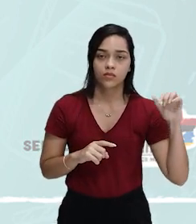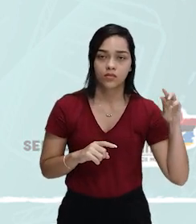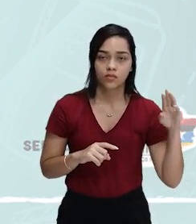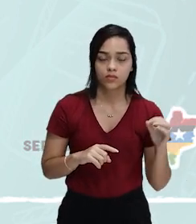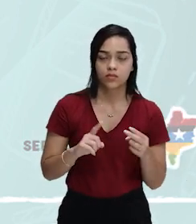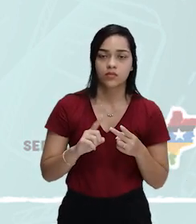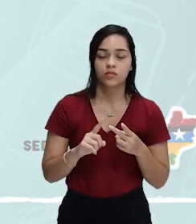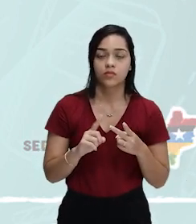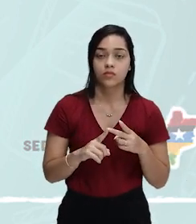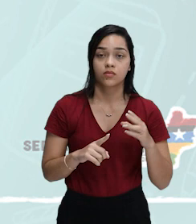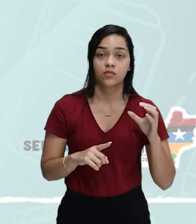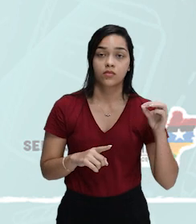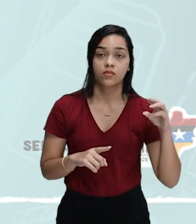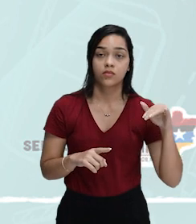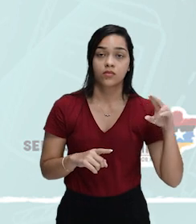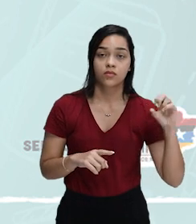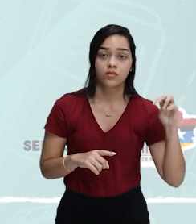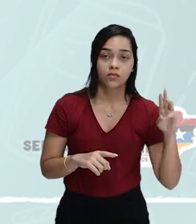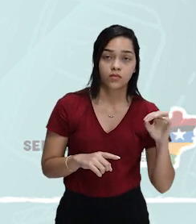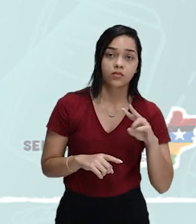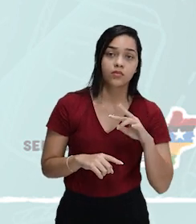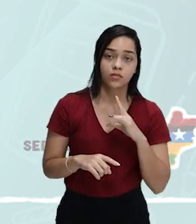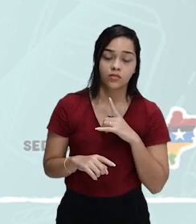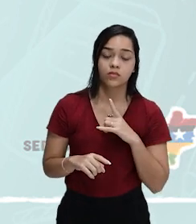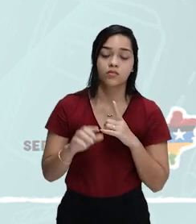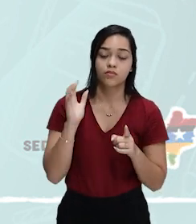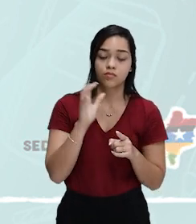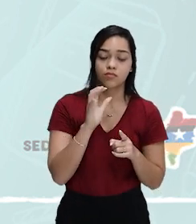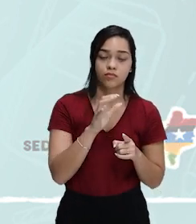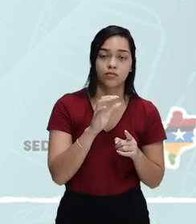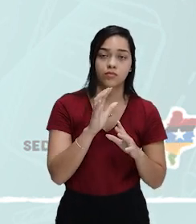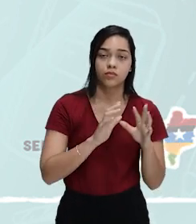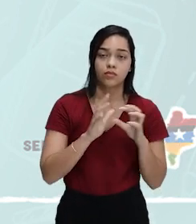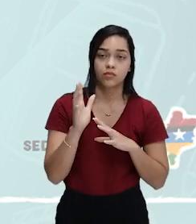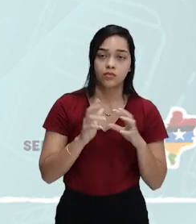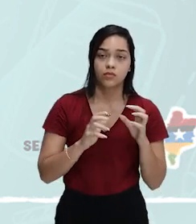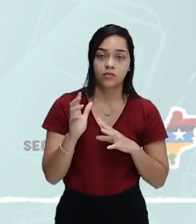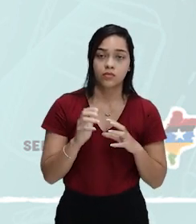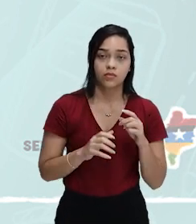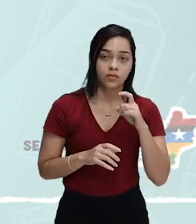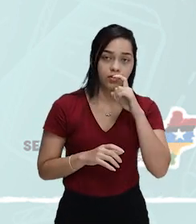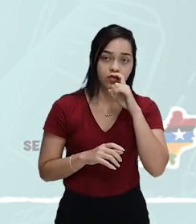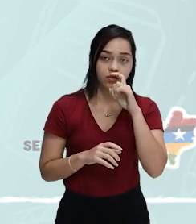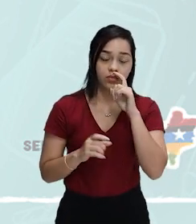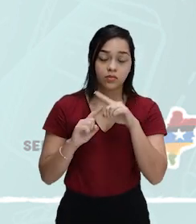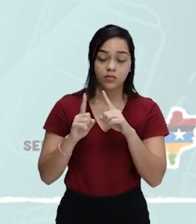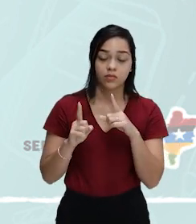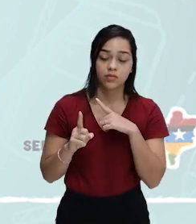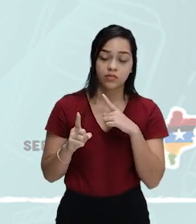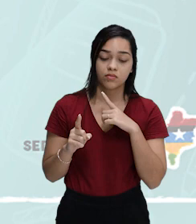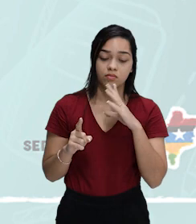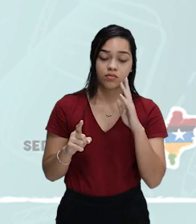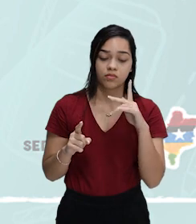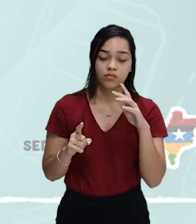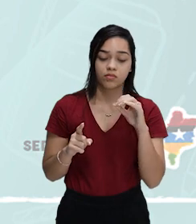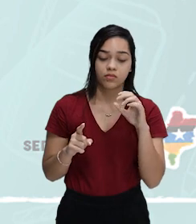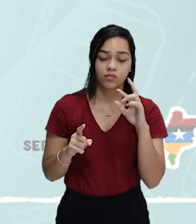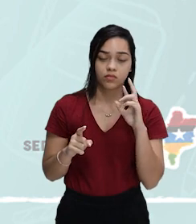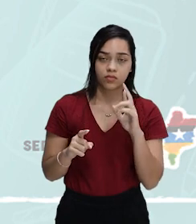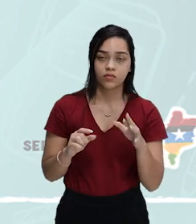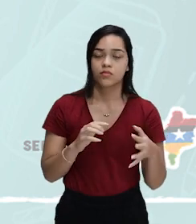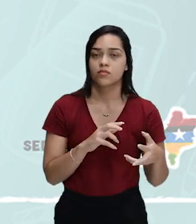comunismo soviético, ou seja, vai favorecer a Guerra Fria. Mas além dessa bipolarização